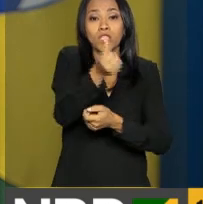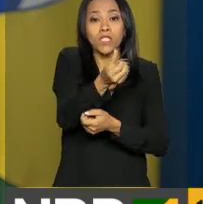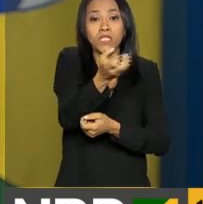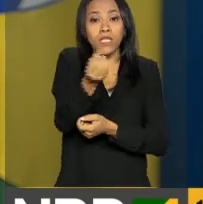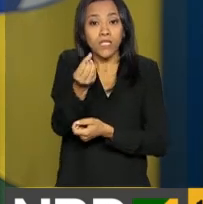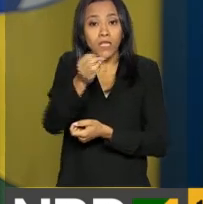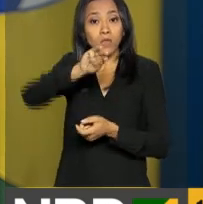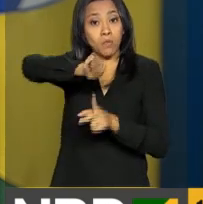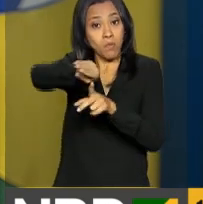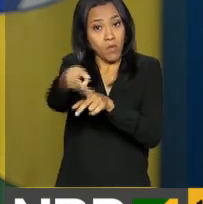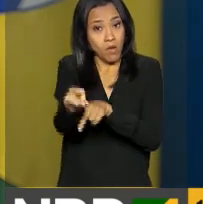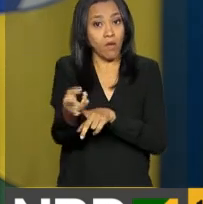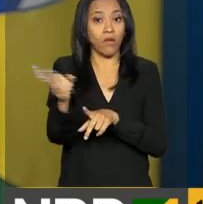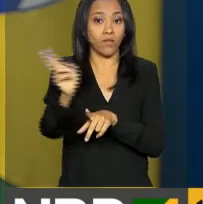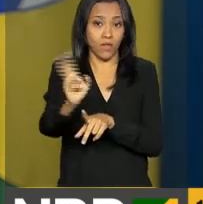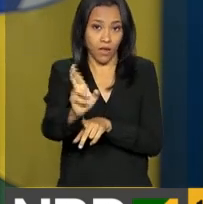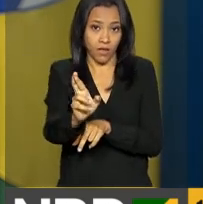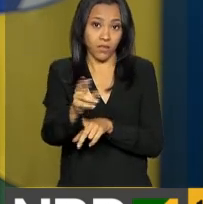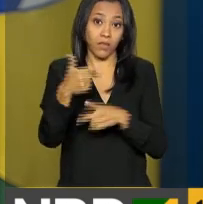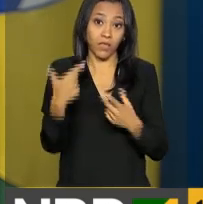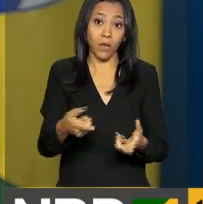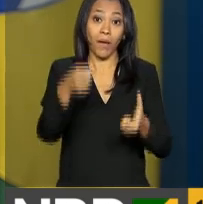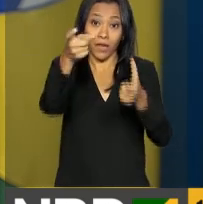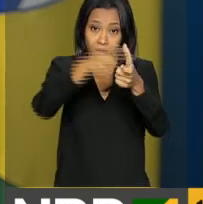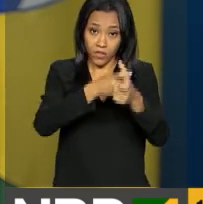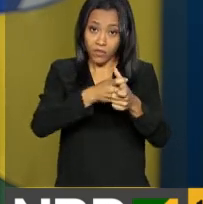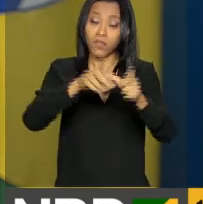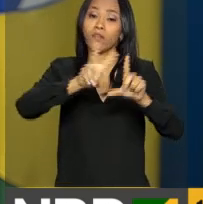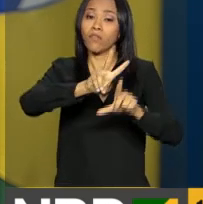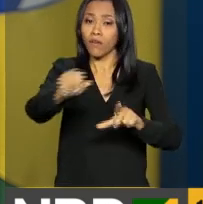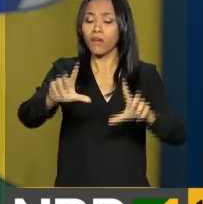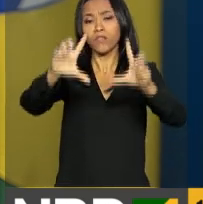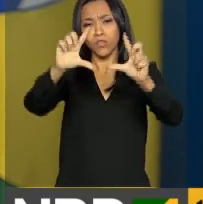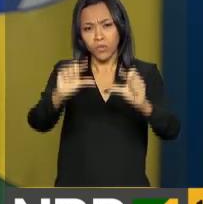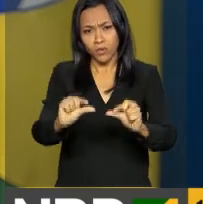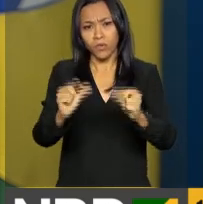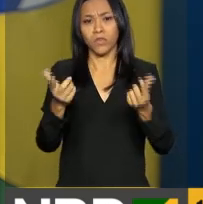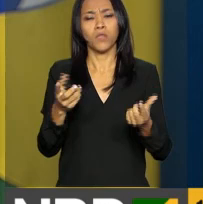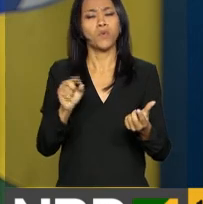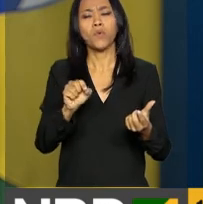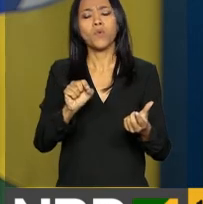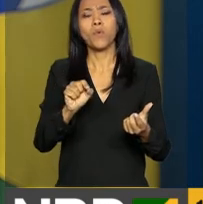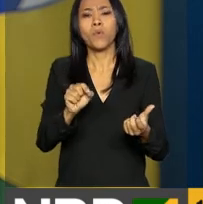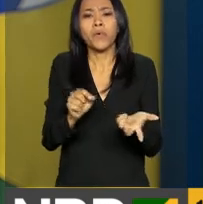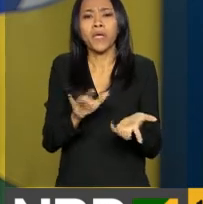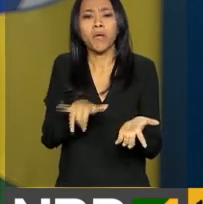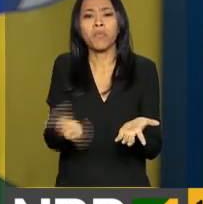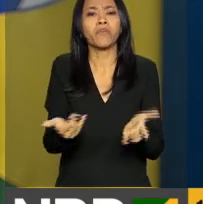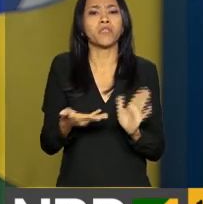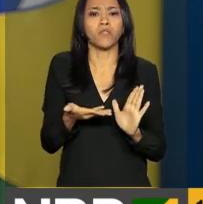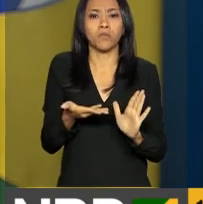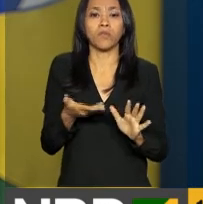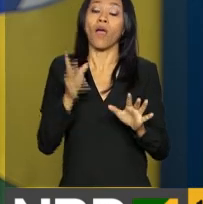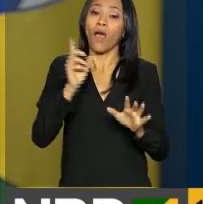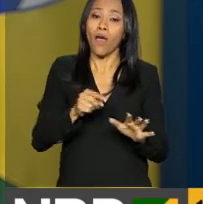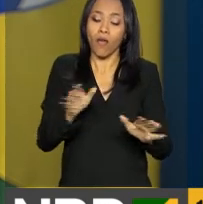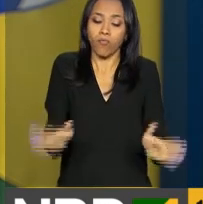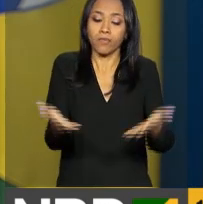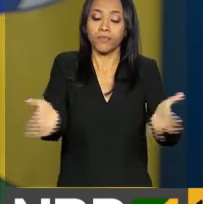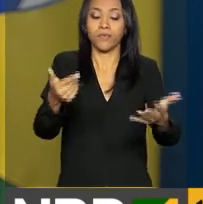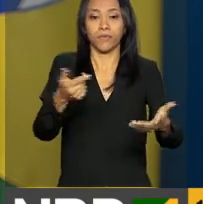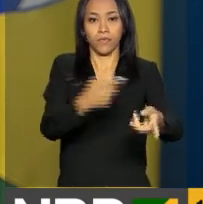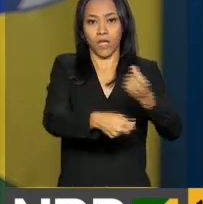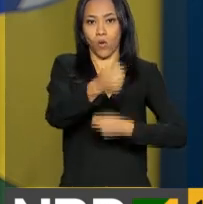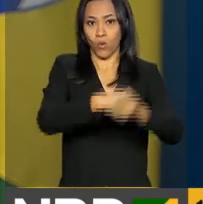seja, o déficit previdenciário deverá diminuir sensivelmente. Qual é a vantagem disso? É você fazer a economia crescer, é você